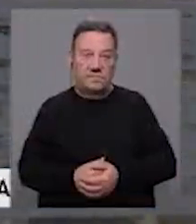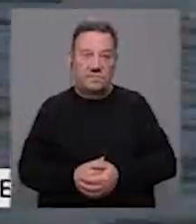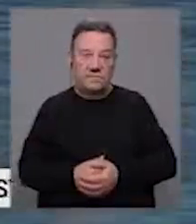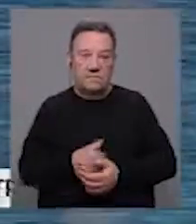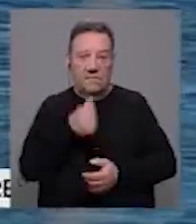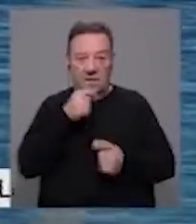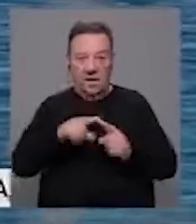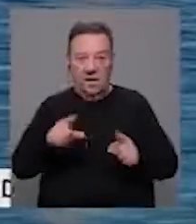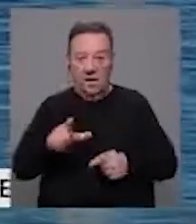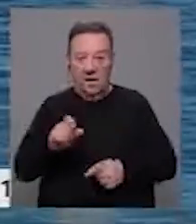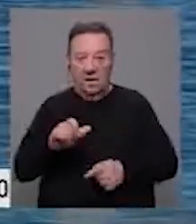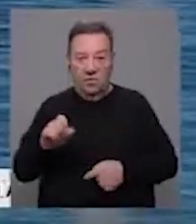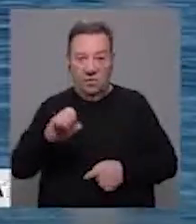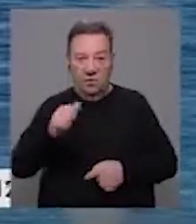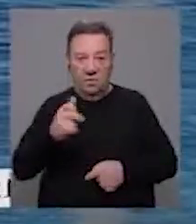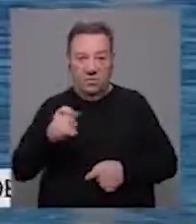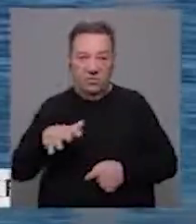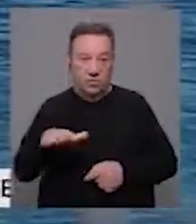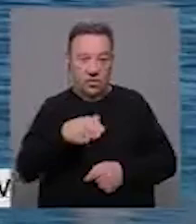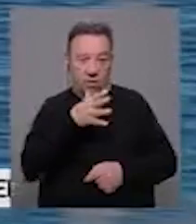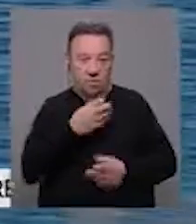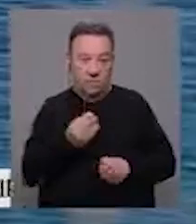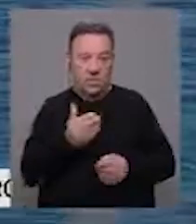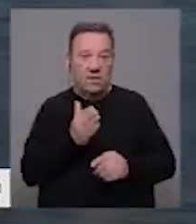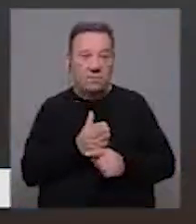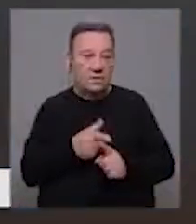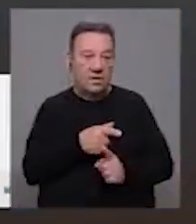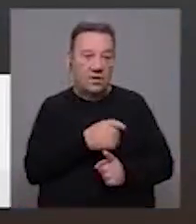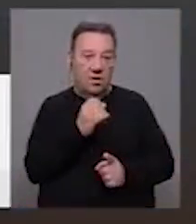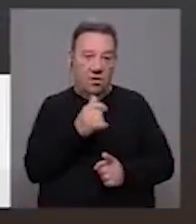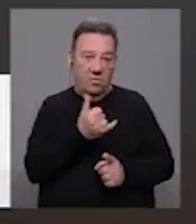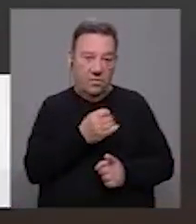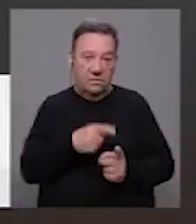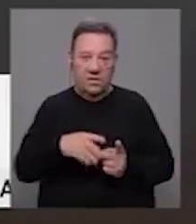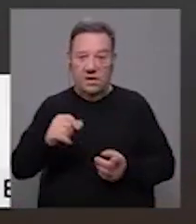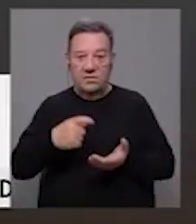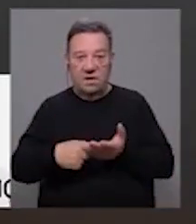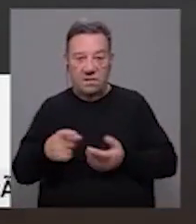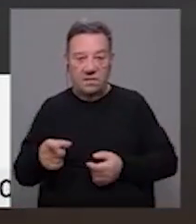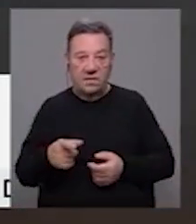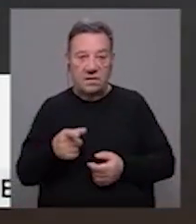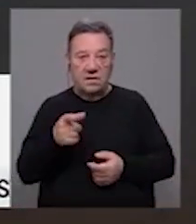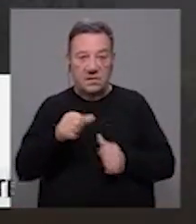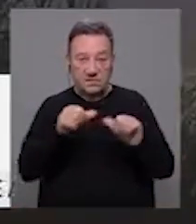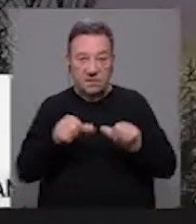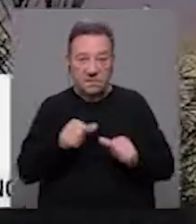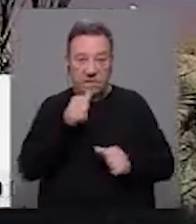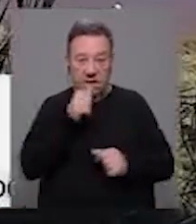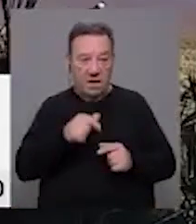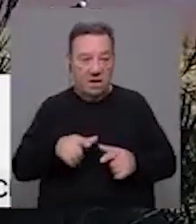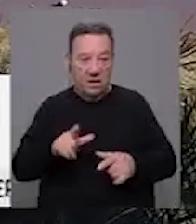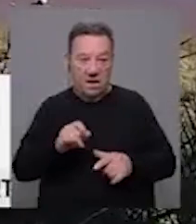A Lagoa de Óbidos é uma zona úmida situada entre Óbidos e as Caldas da Rainha. É o sistema lagunar